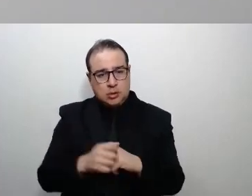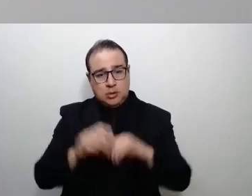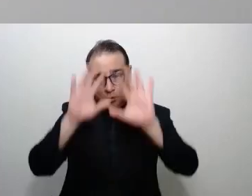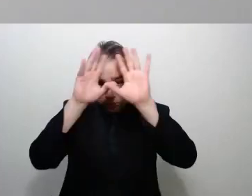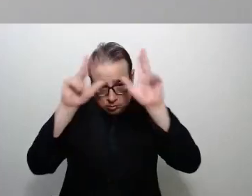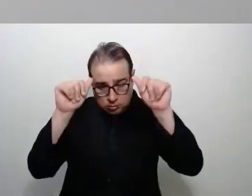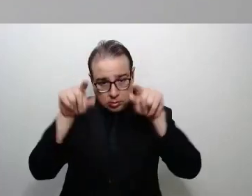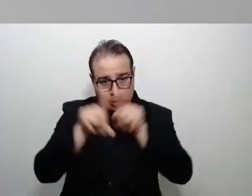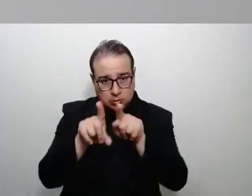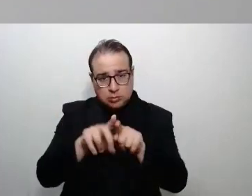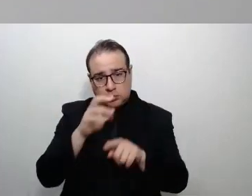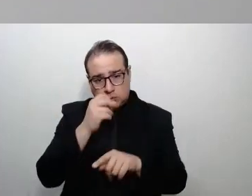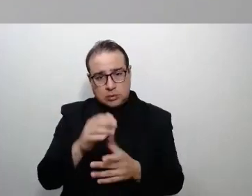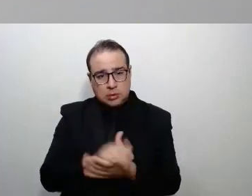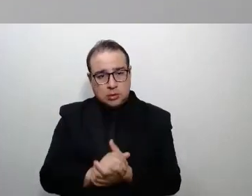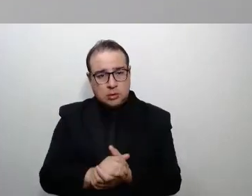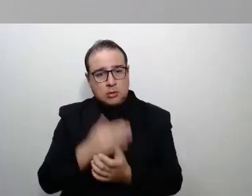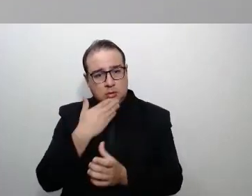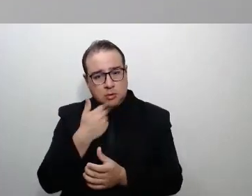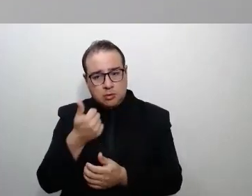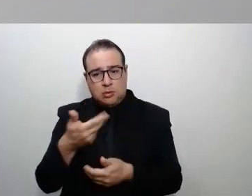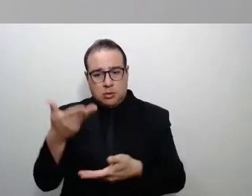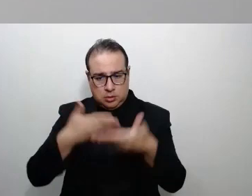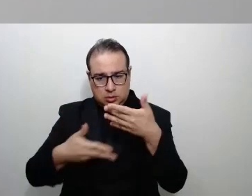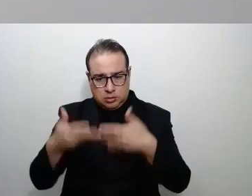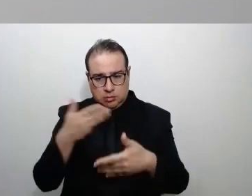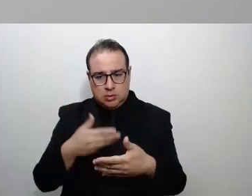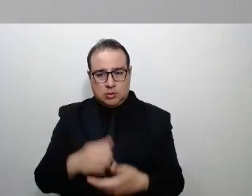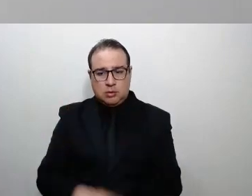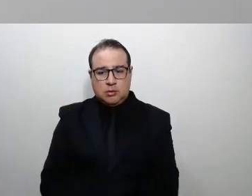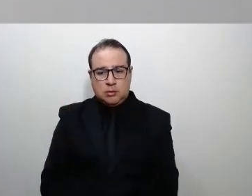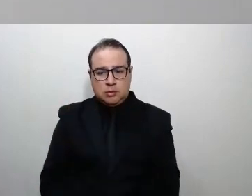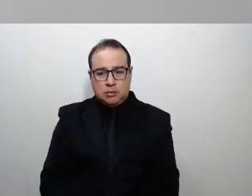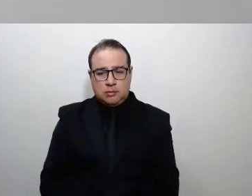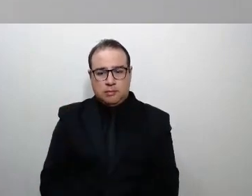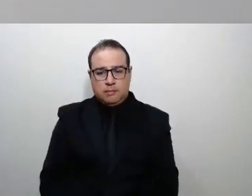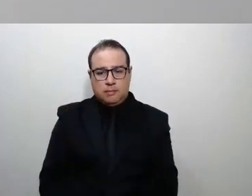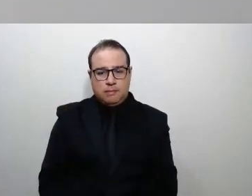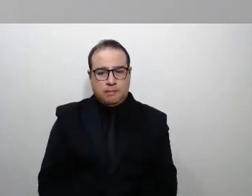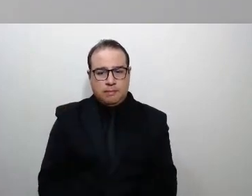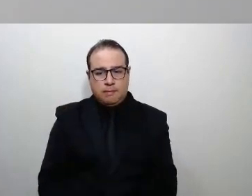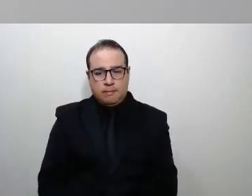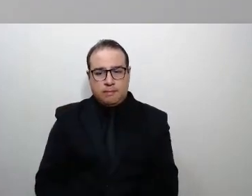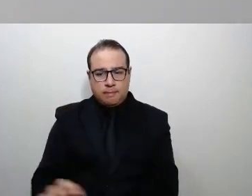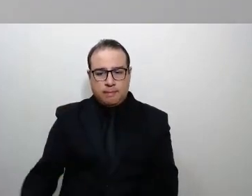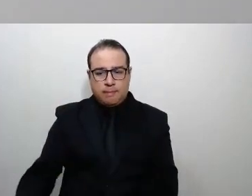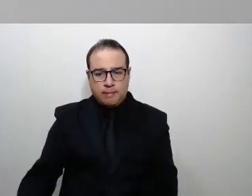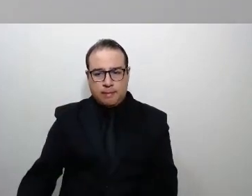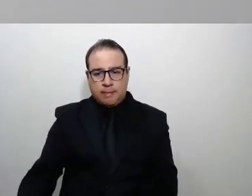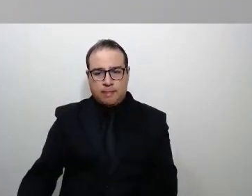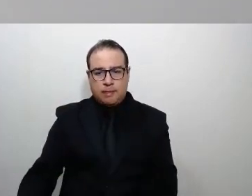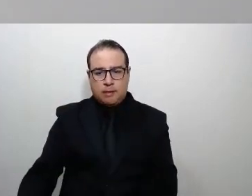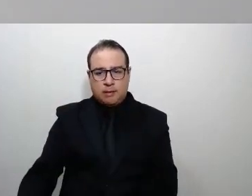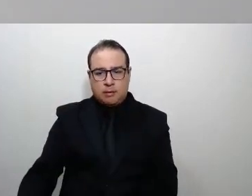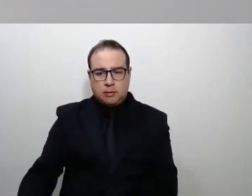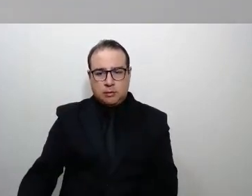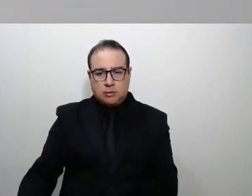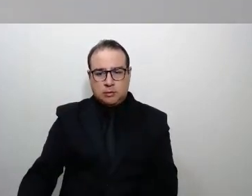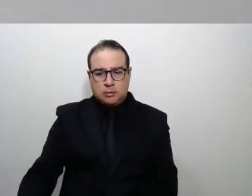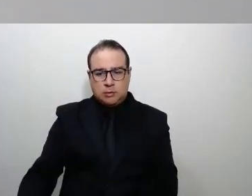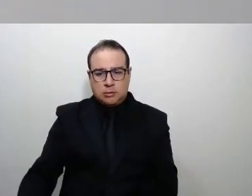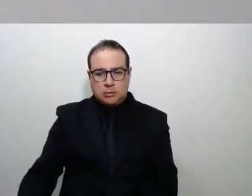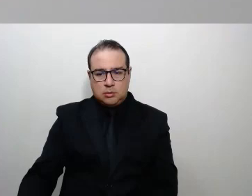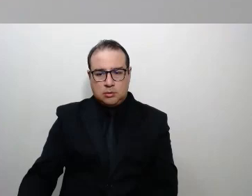nós tivemos o melhor dos das Recepções essa importância da presença do